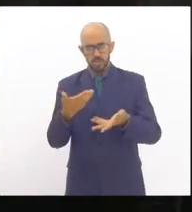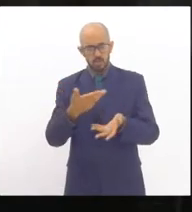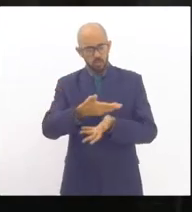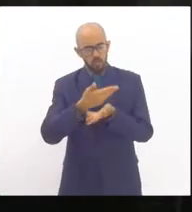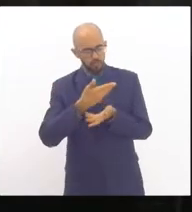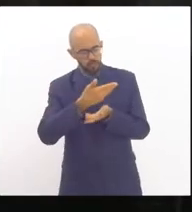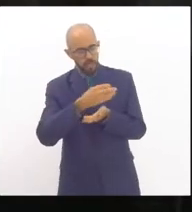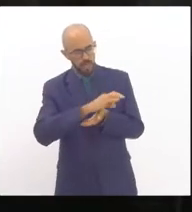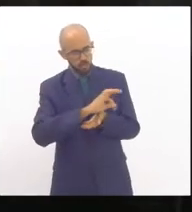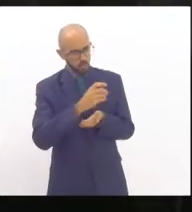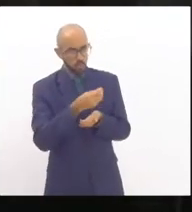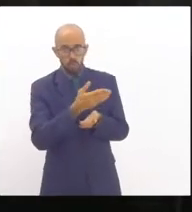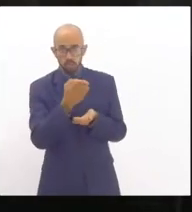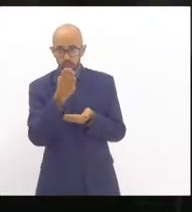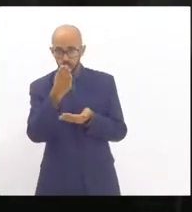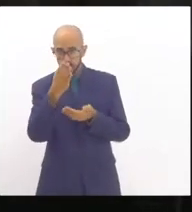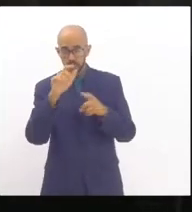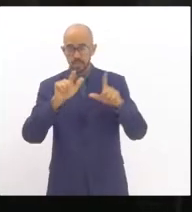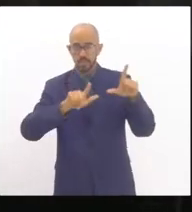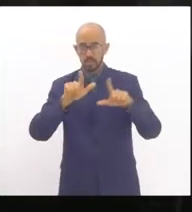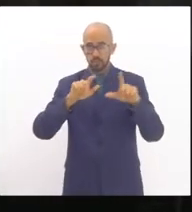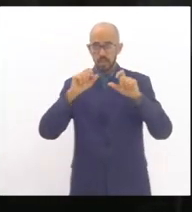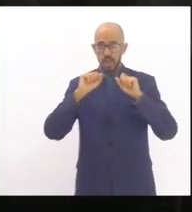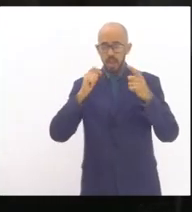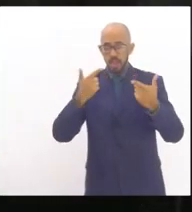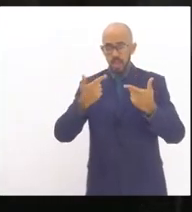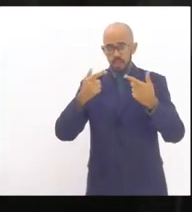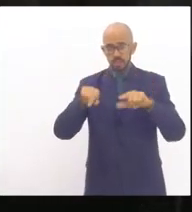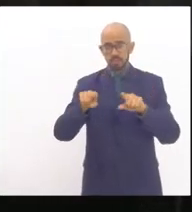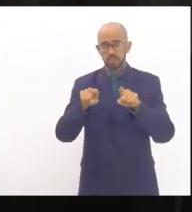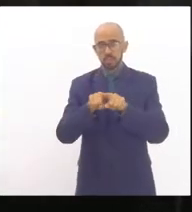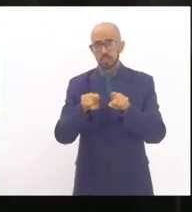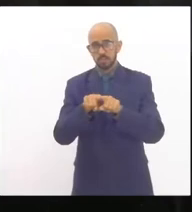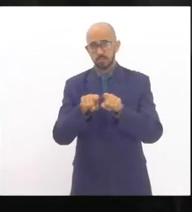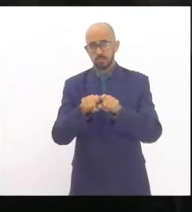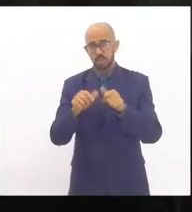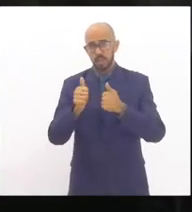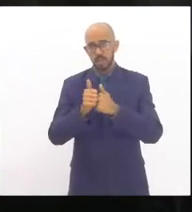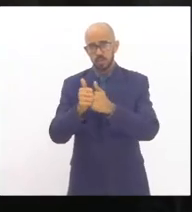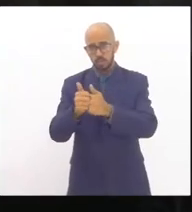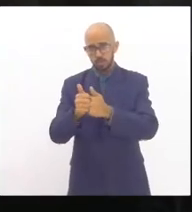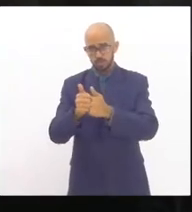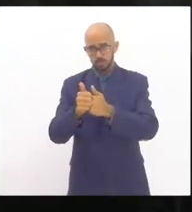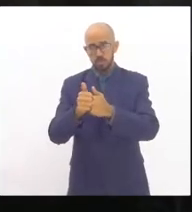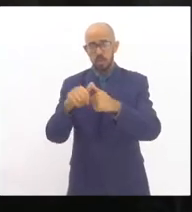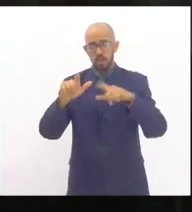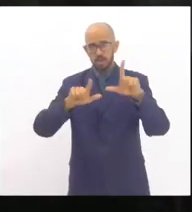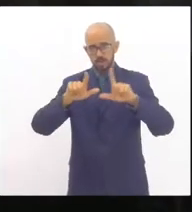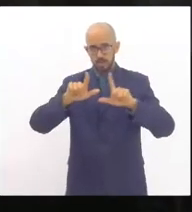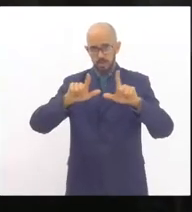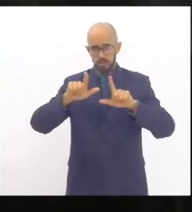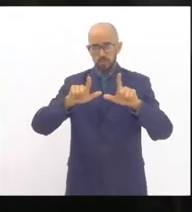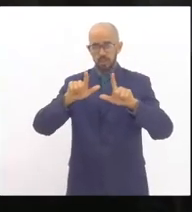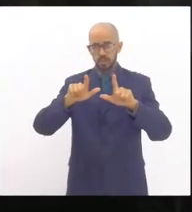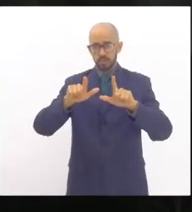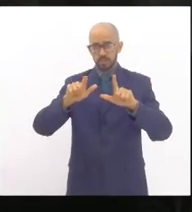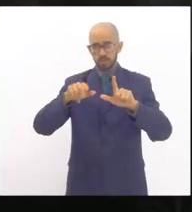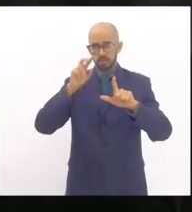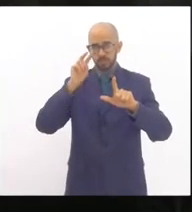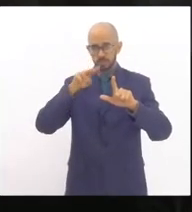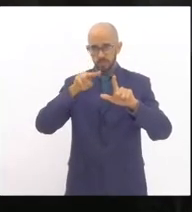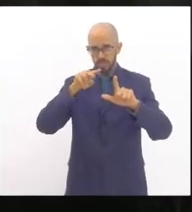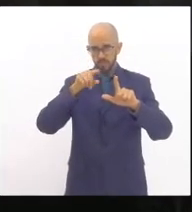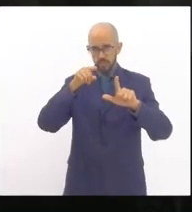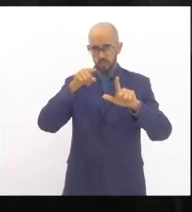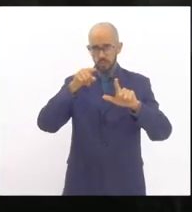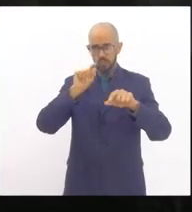aqueles que nos acompanham pela TV alerj o que acompanha uma grade dessa e aqui assistam